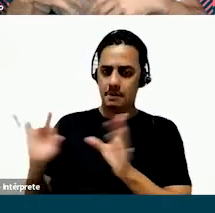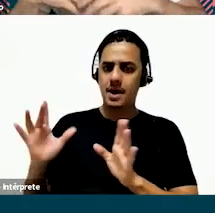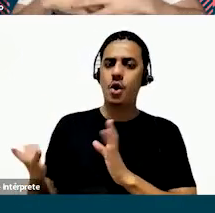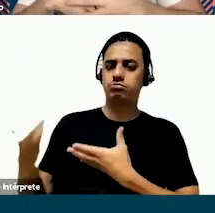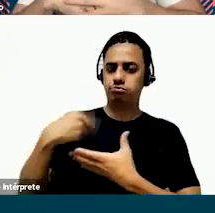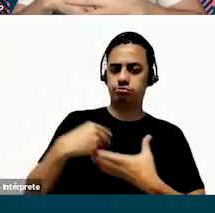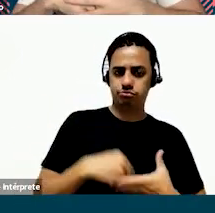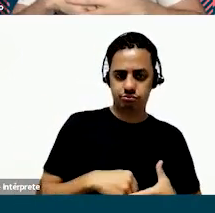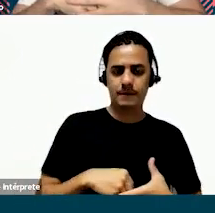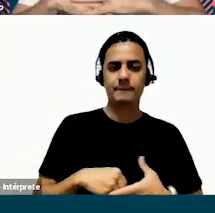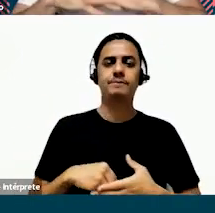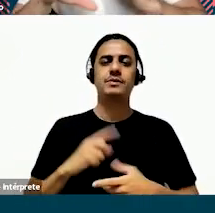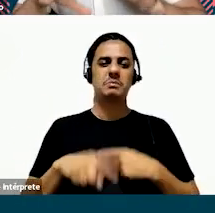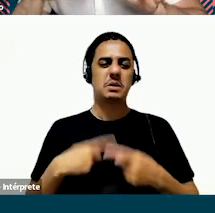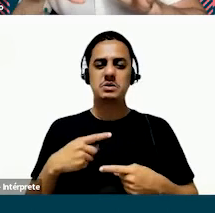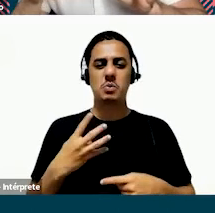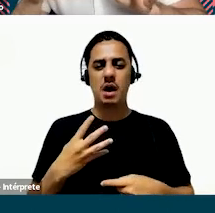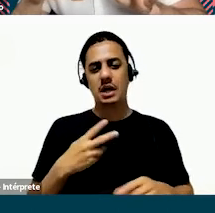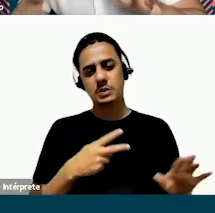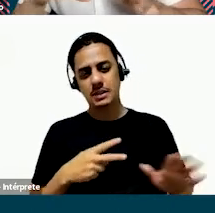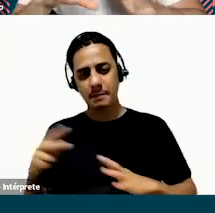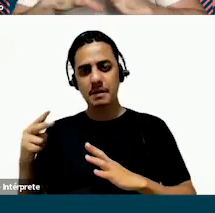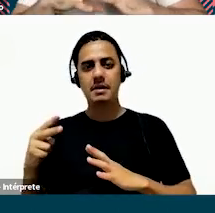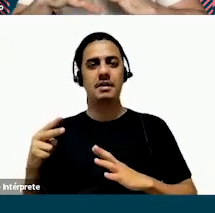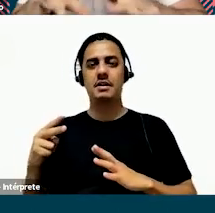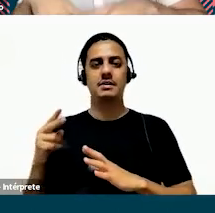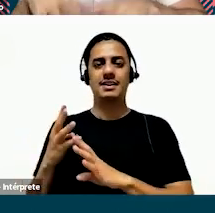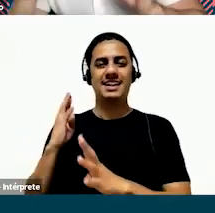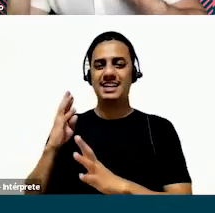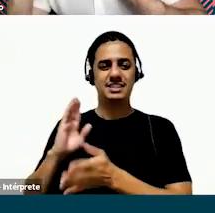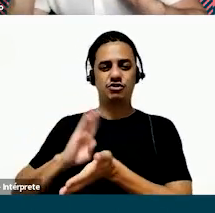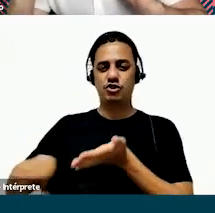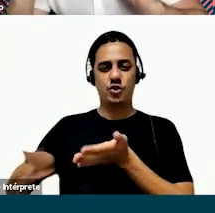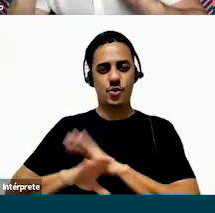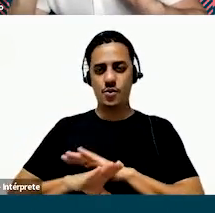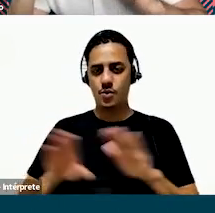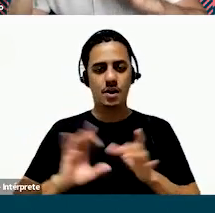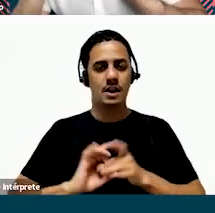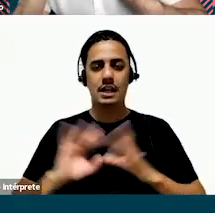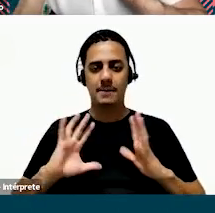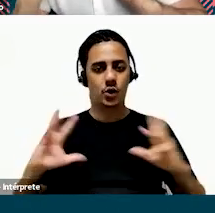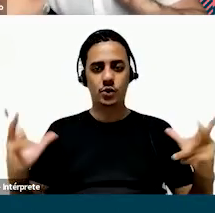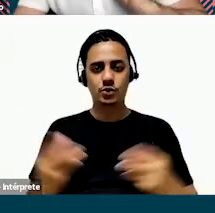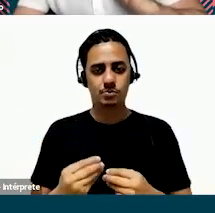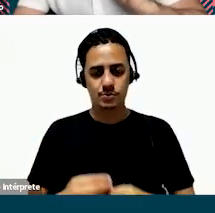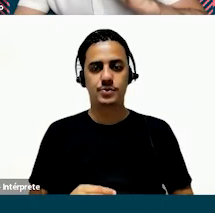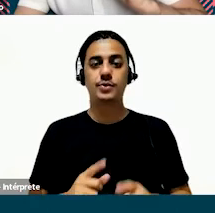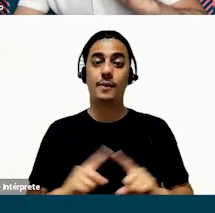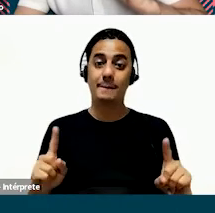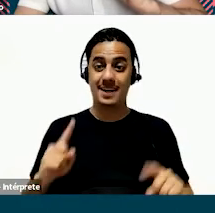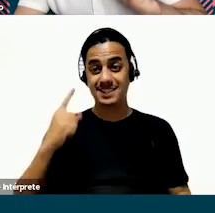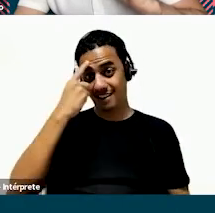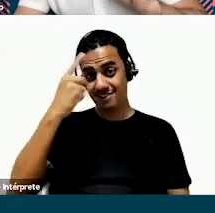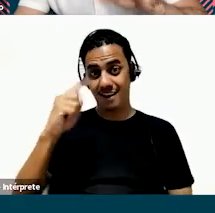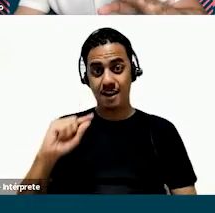trazer essas pessoas para dentro. E umas 4 semanas depois do jogo, a gente tirou a lista de espera de vez e liberou para todo